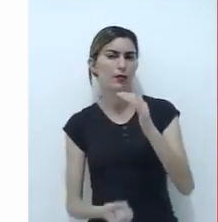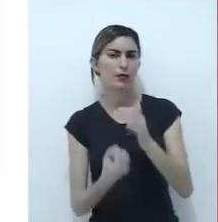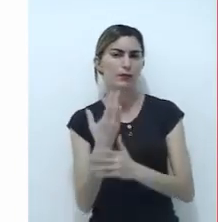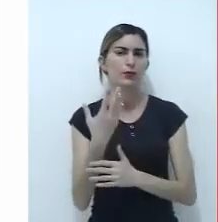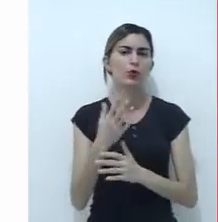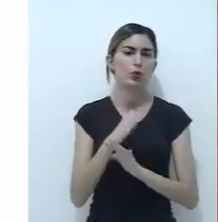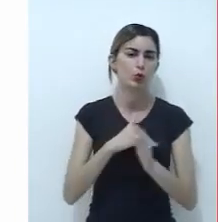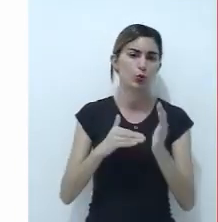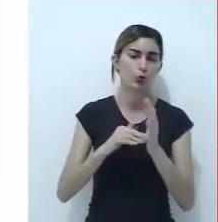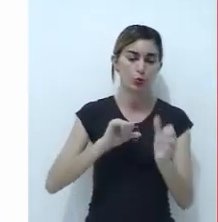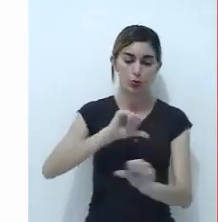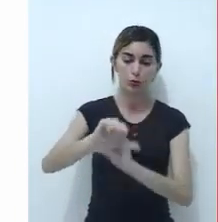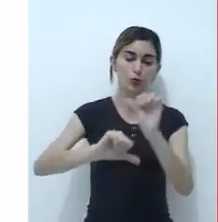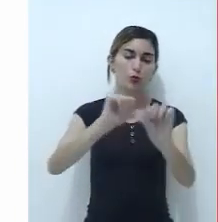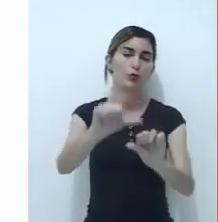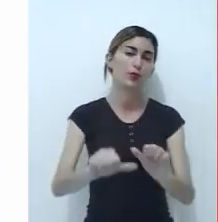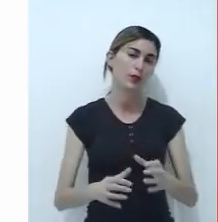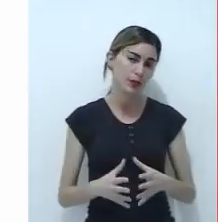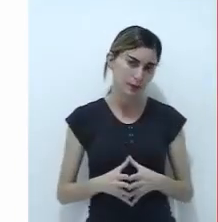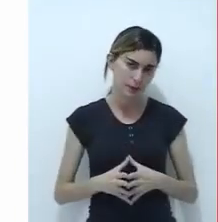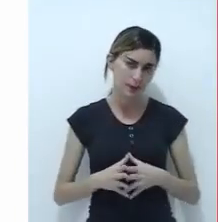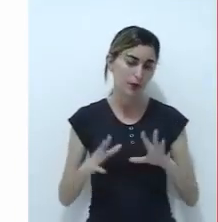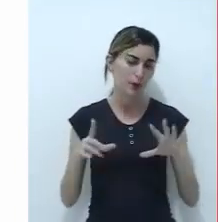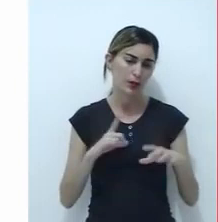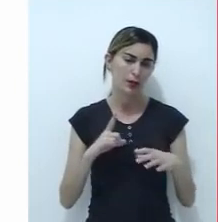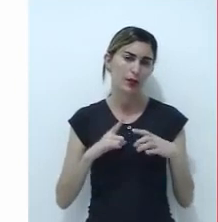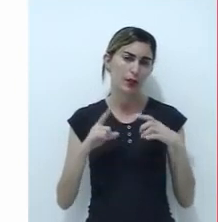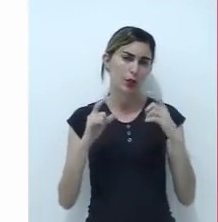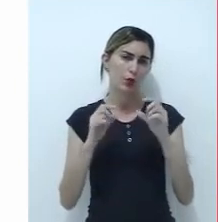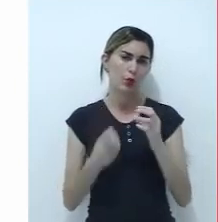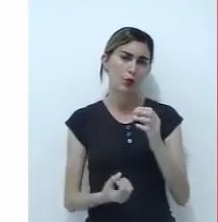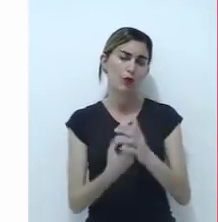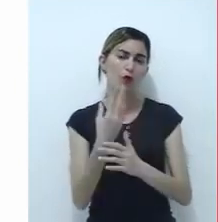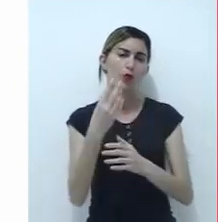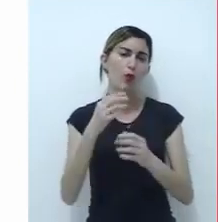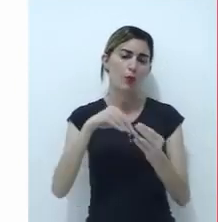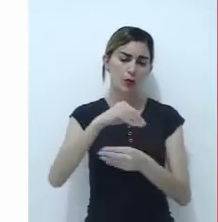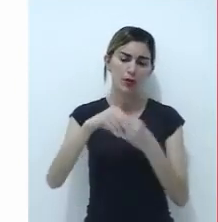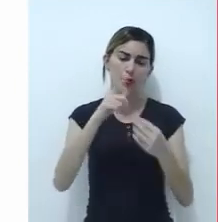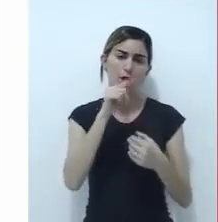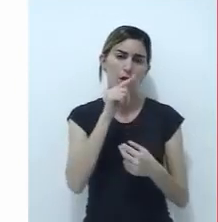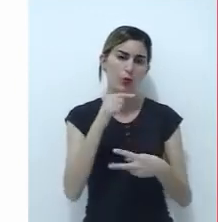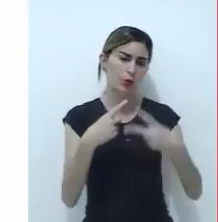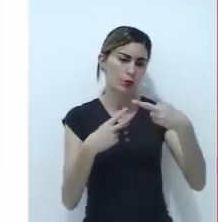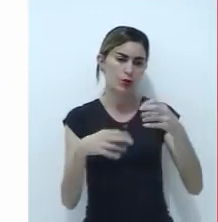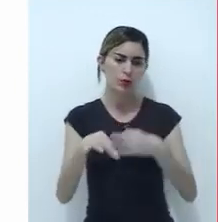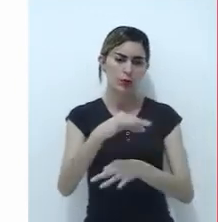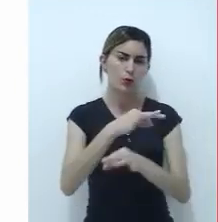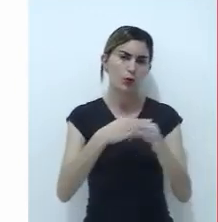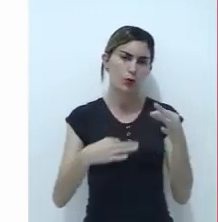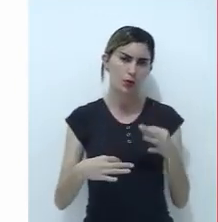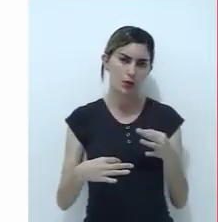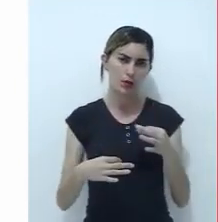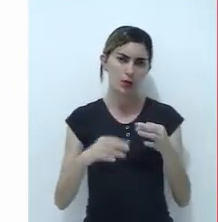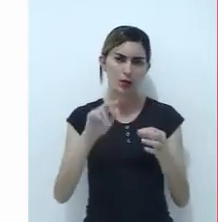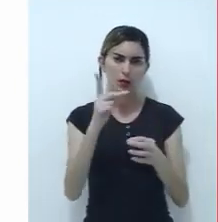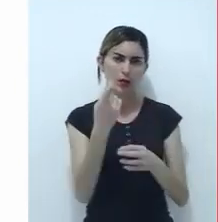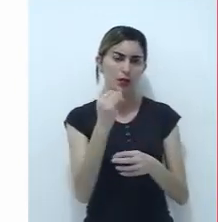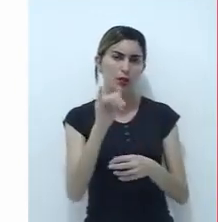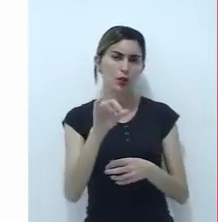cria, tudo vai se transformar, eu tenho a formação da água, onde eu tenho 2 moléculas